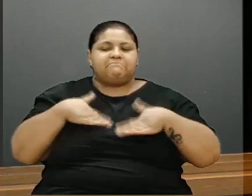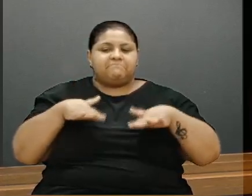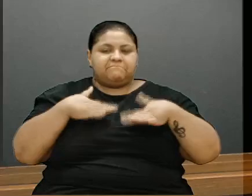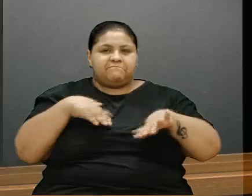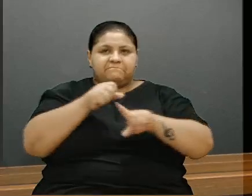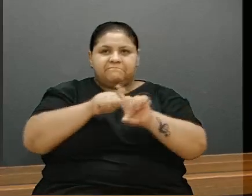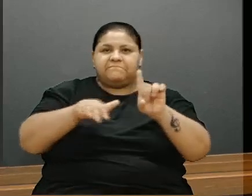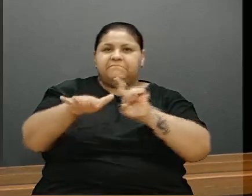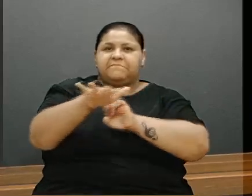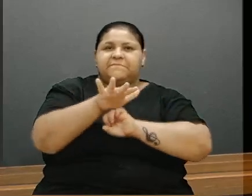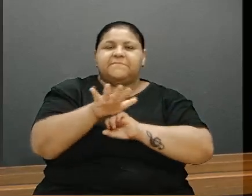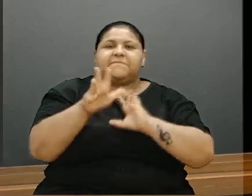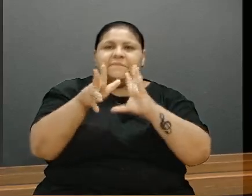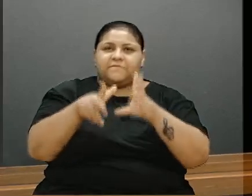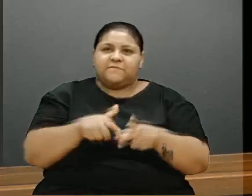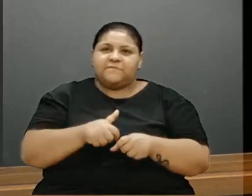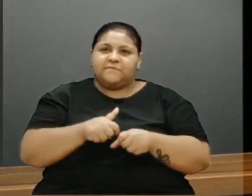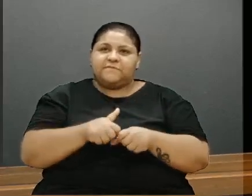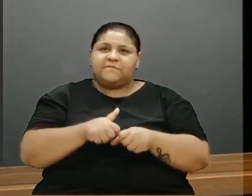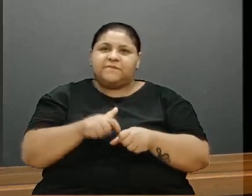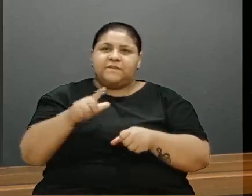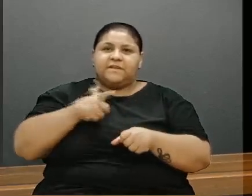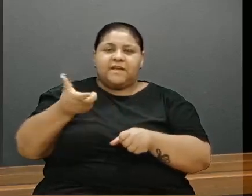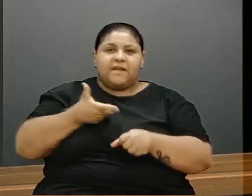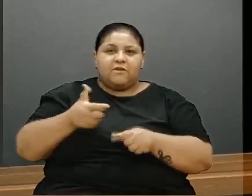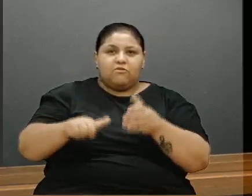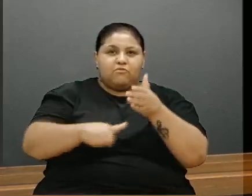sociedade, todos aqueles que militam por um mundo mais